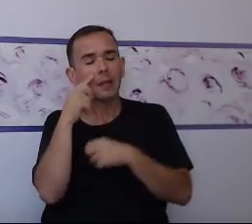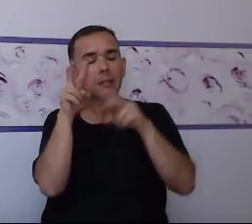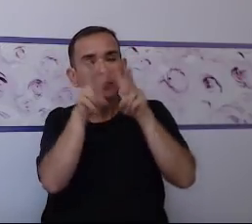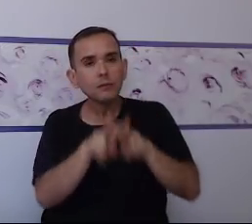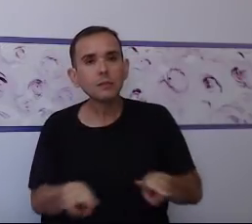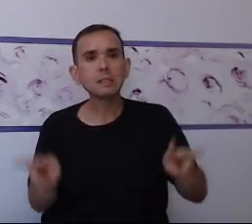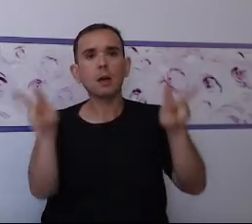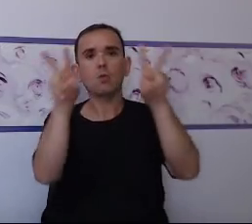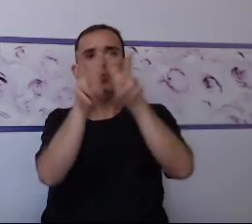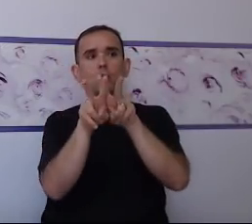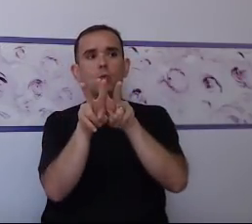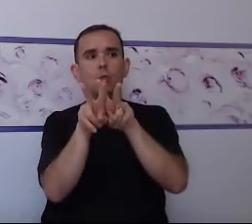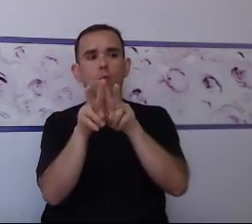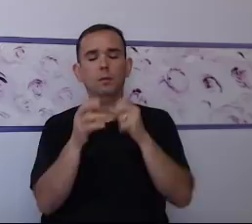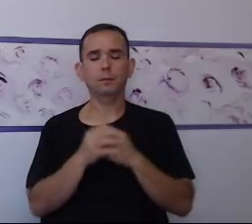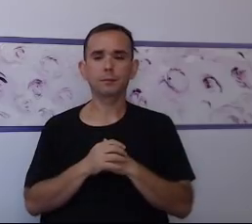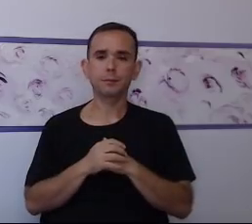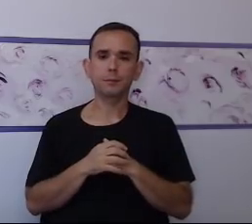né?